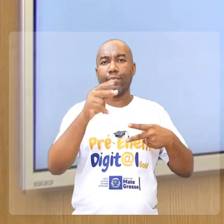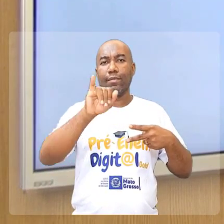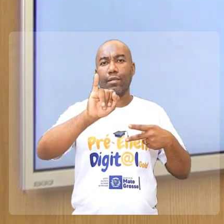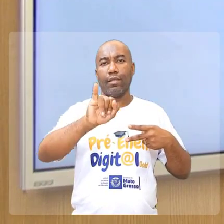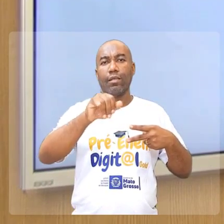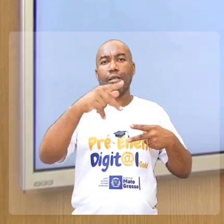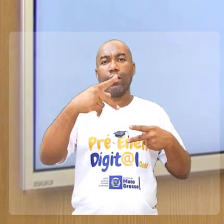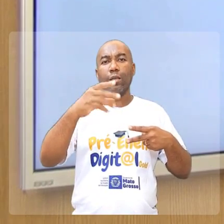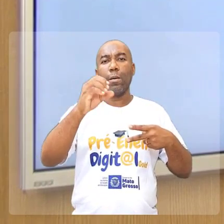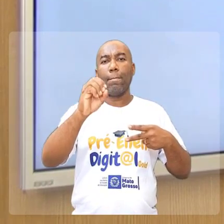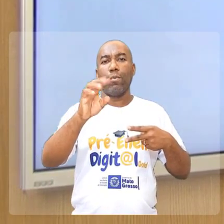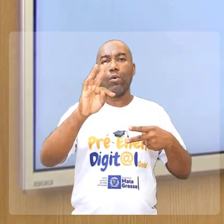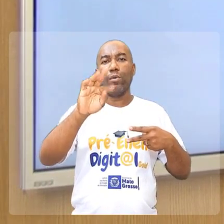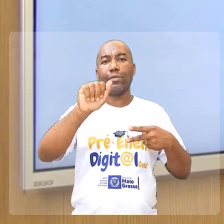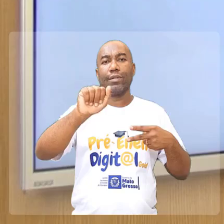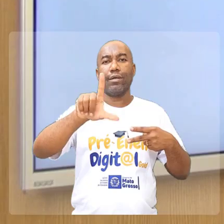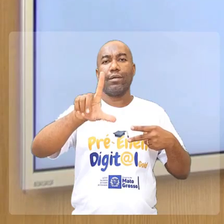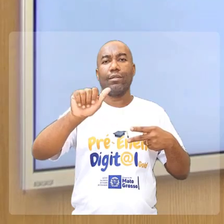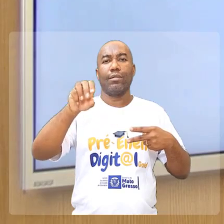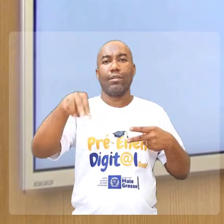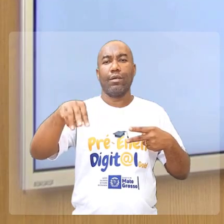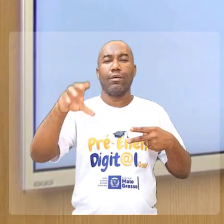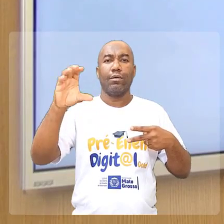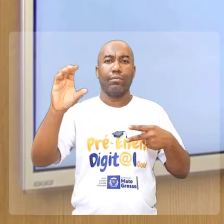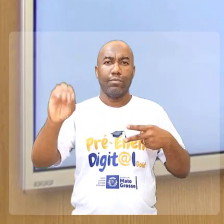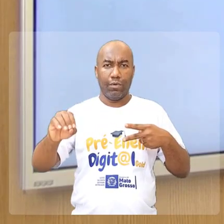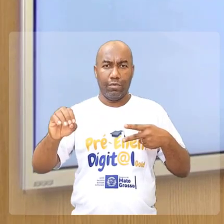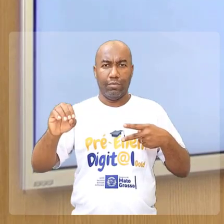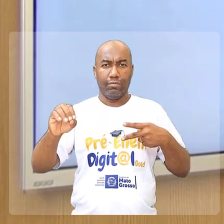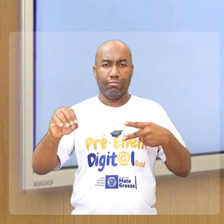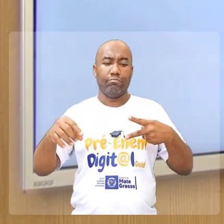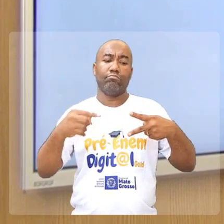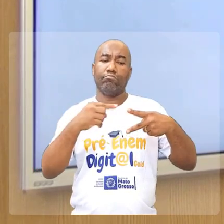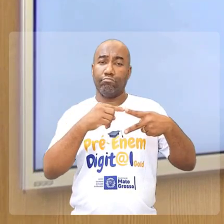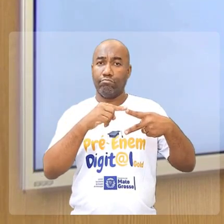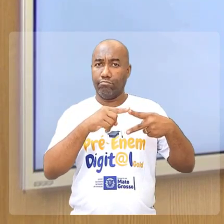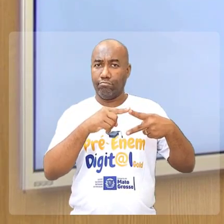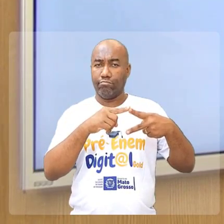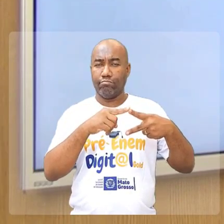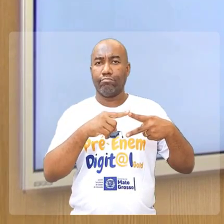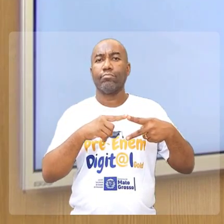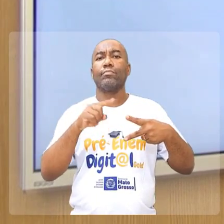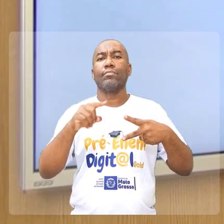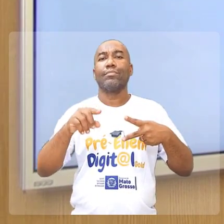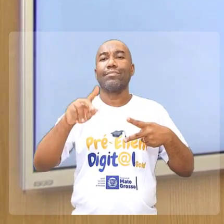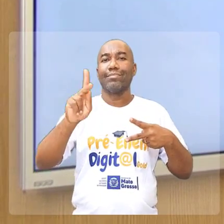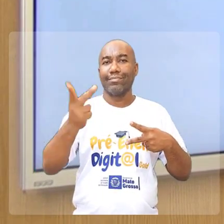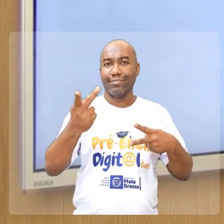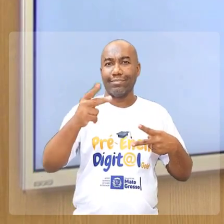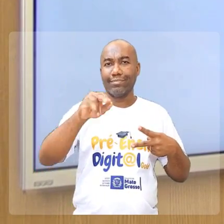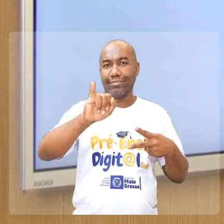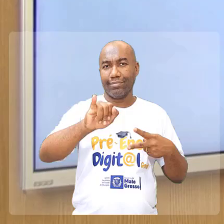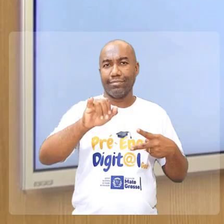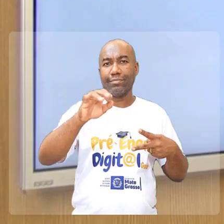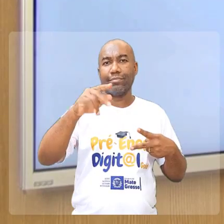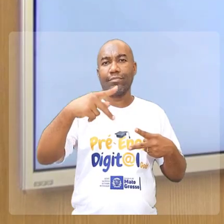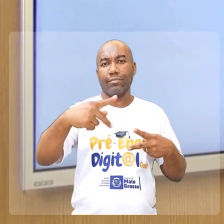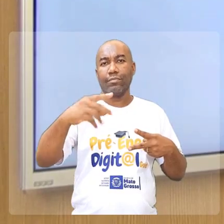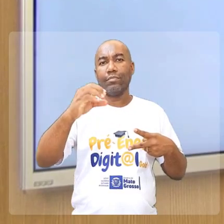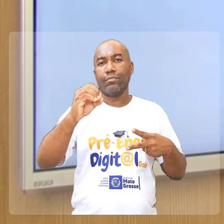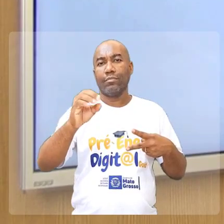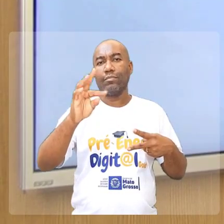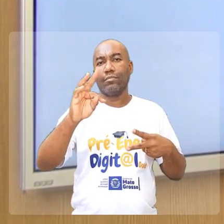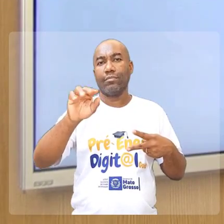hipotálamo. É uma área cerebral chamada hipotálamo. Essa área, ela é